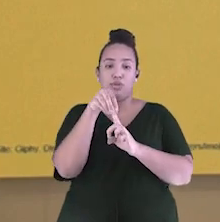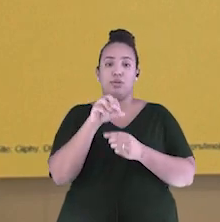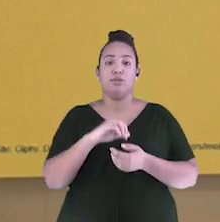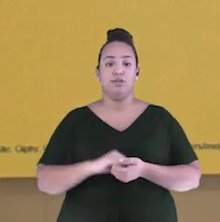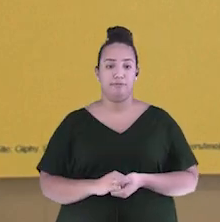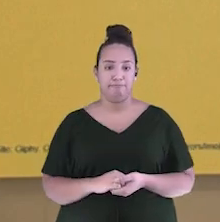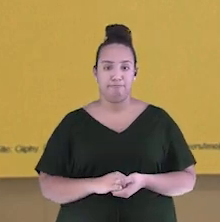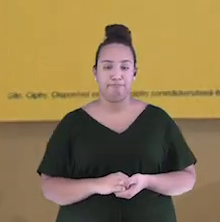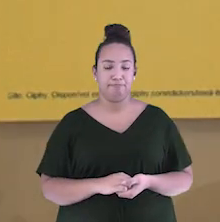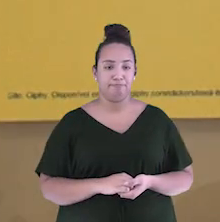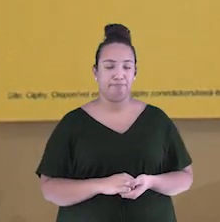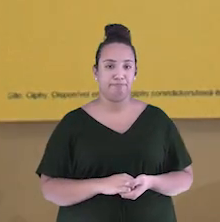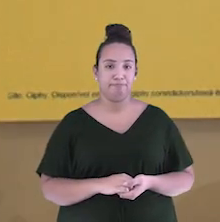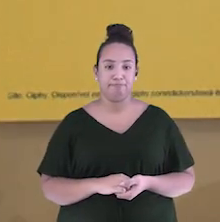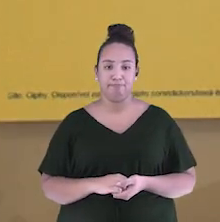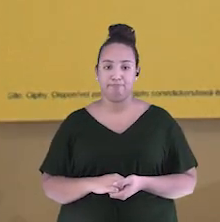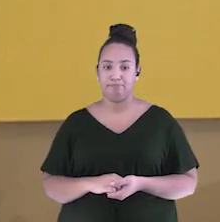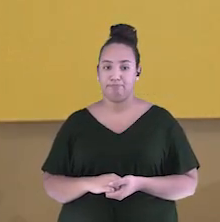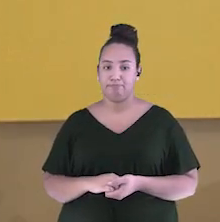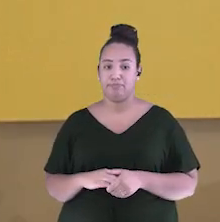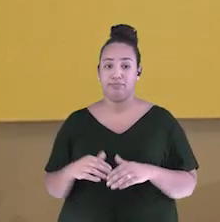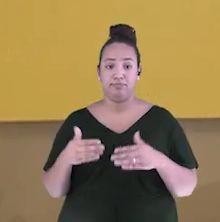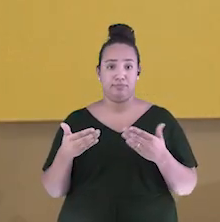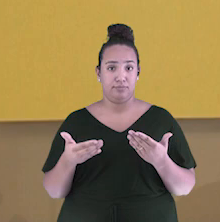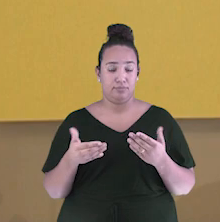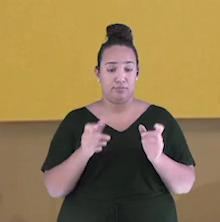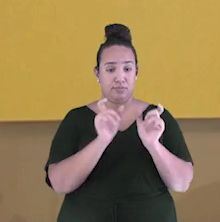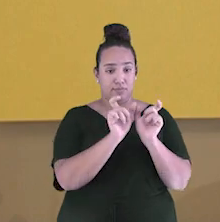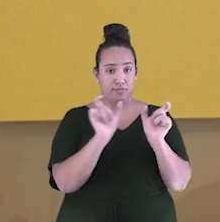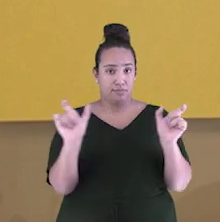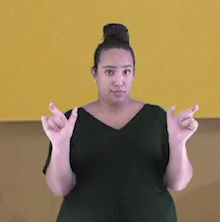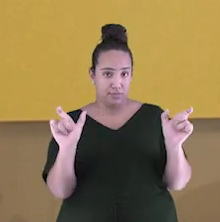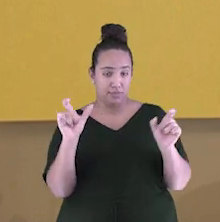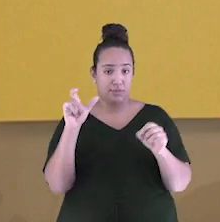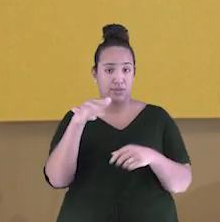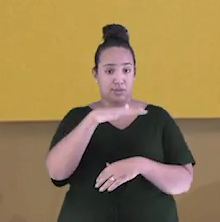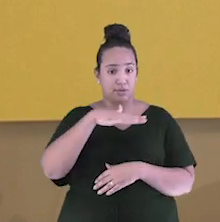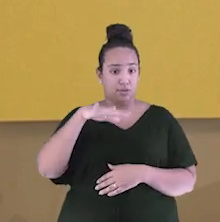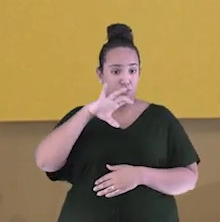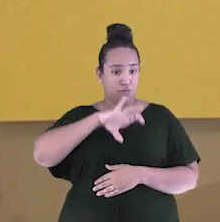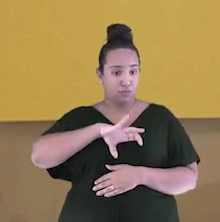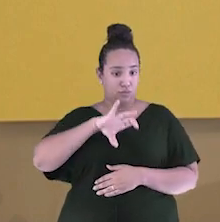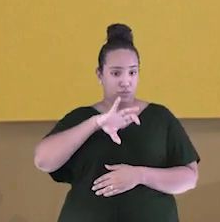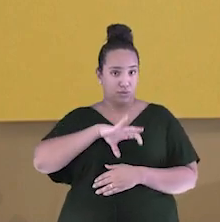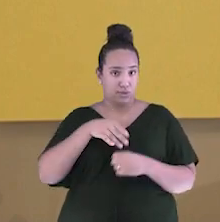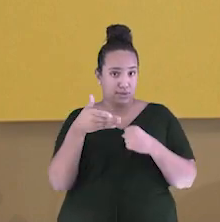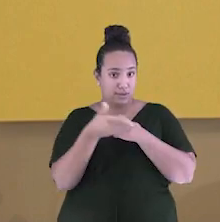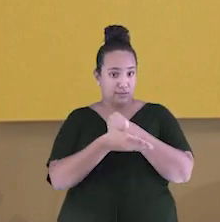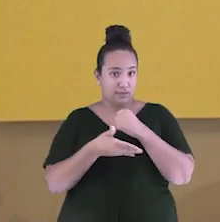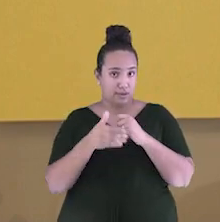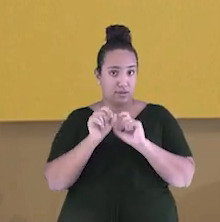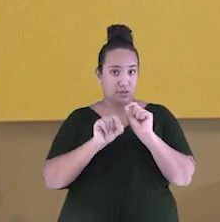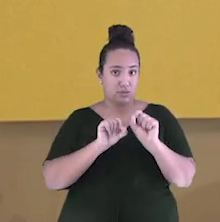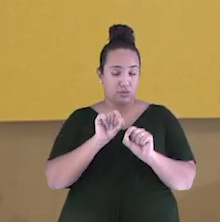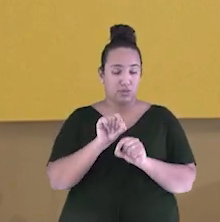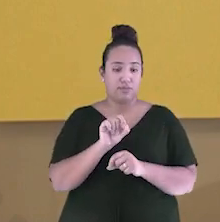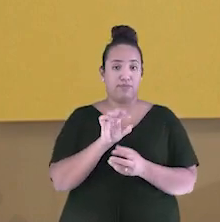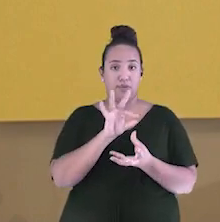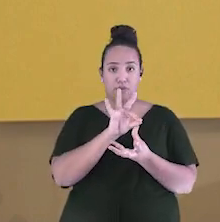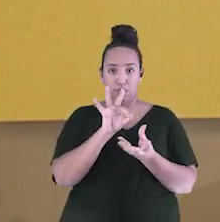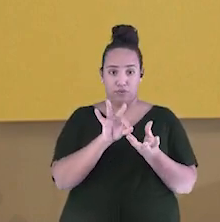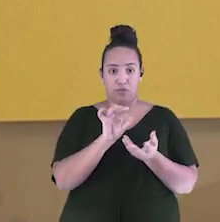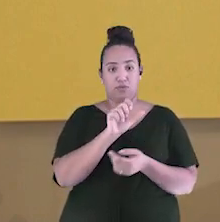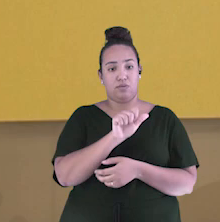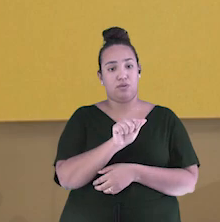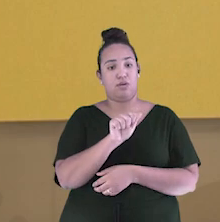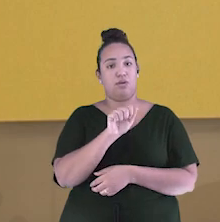a vogal. A base das sílabas na língua portuguesa são as vogais A, E, I,